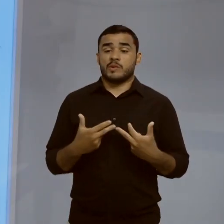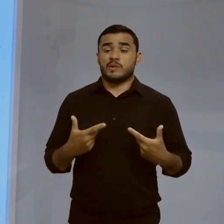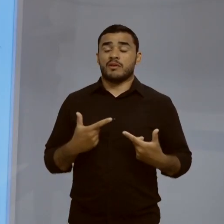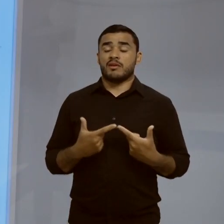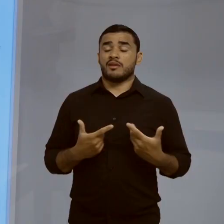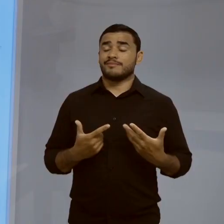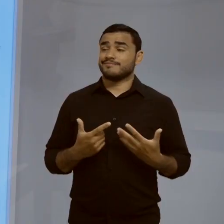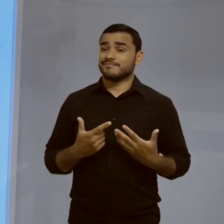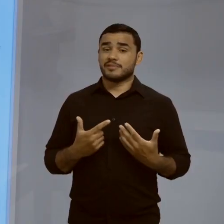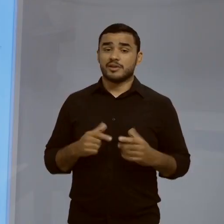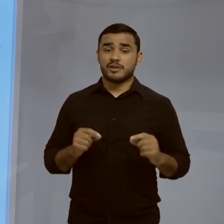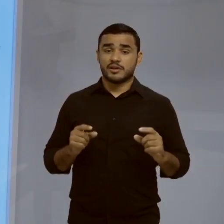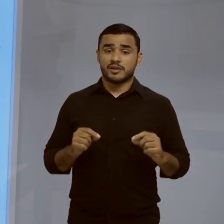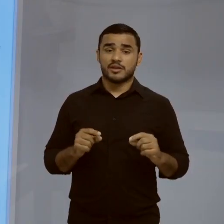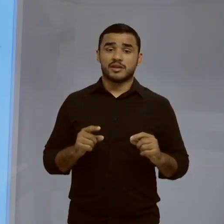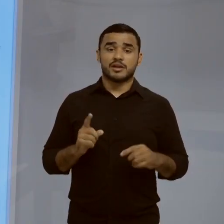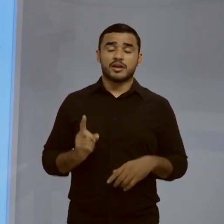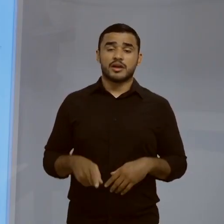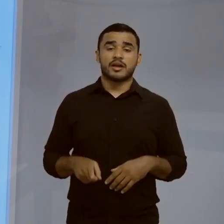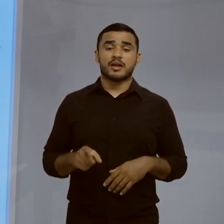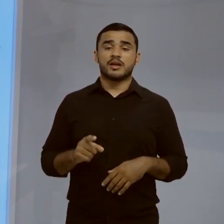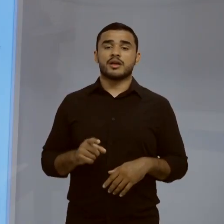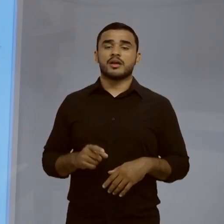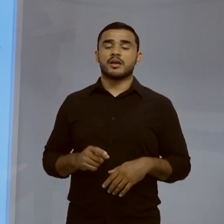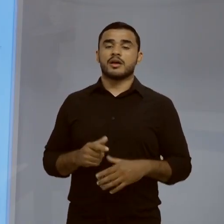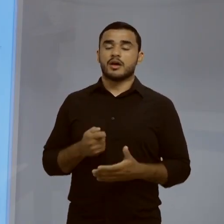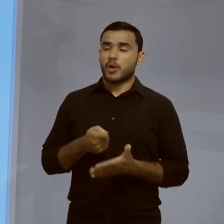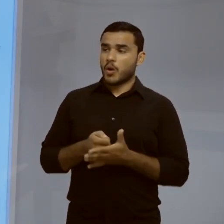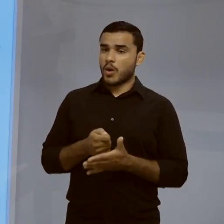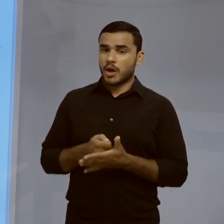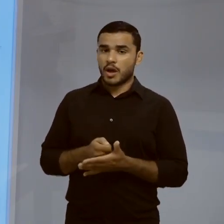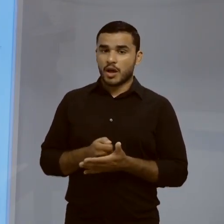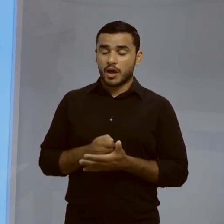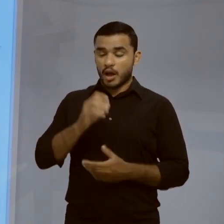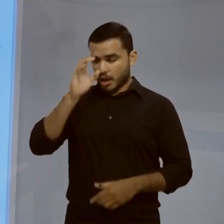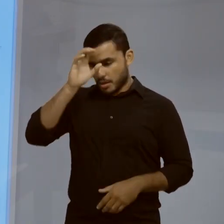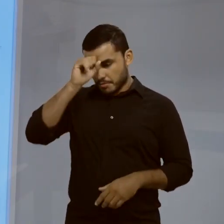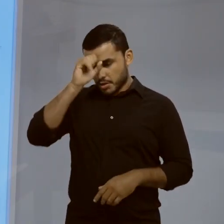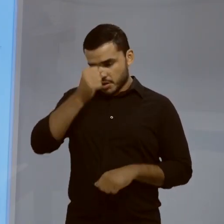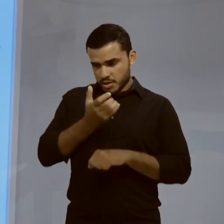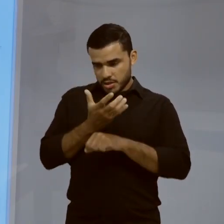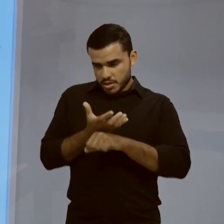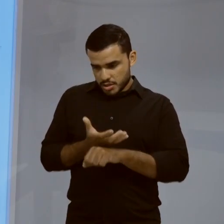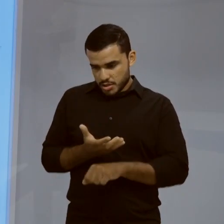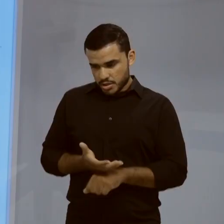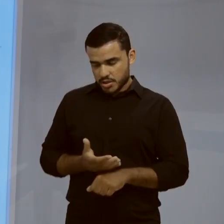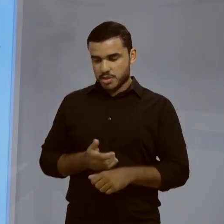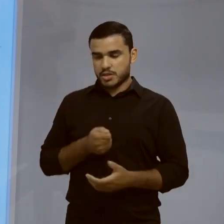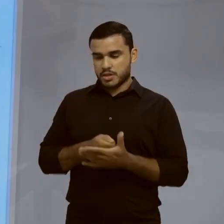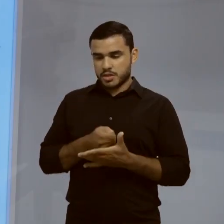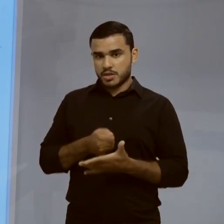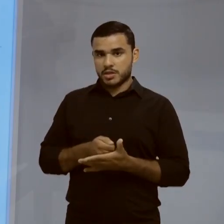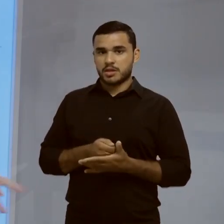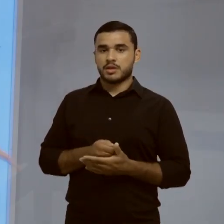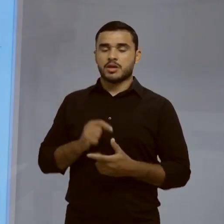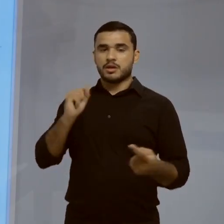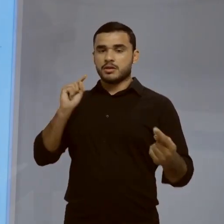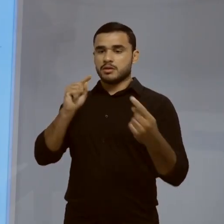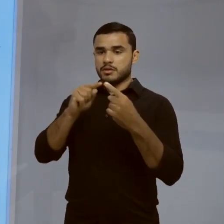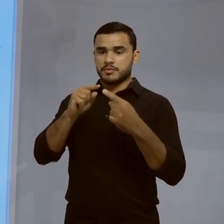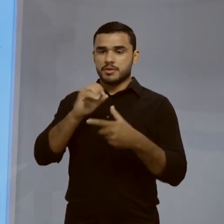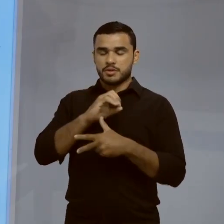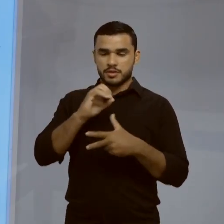a gente fica muito preso naquela coisa do estudo, do aprender a disciplina, do Enem,